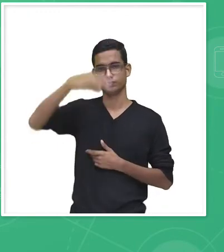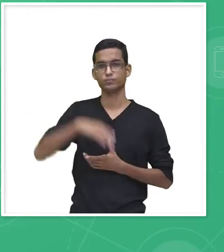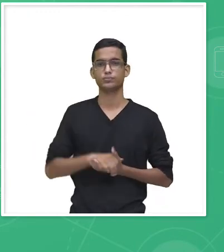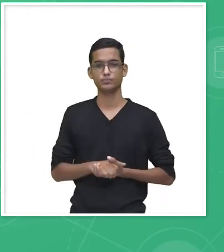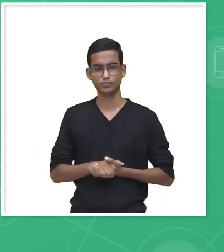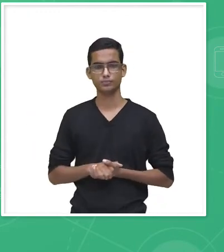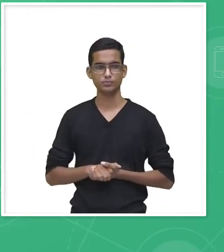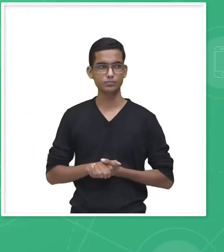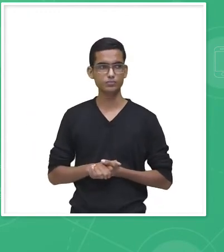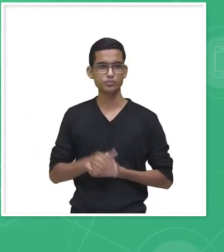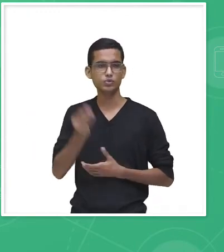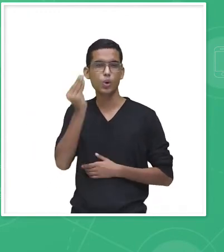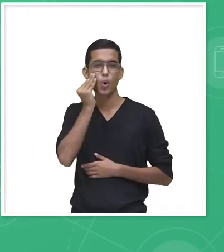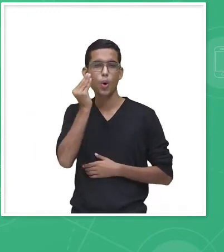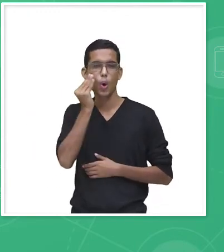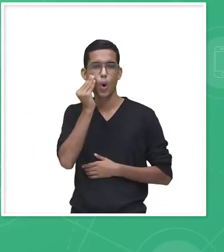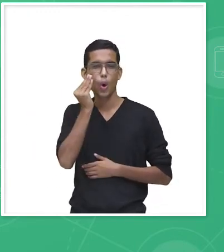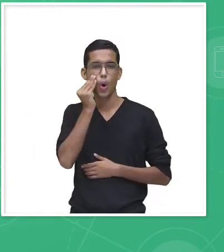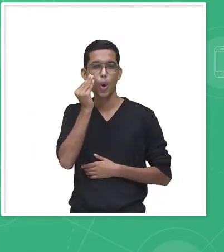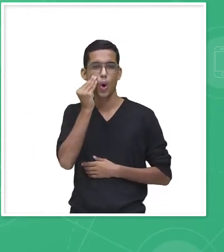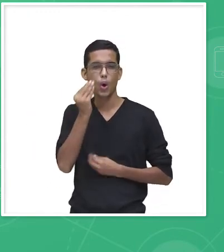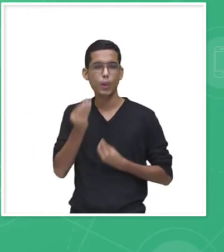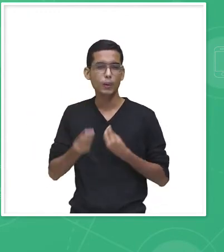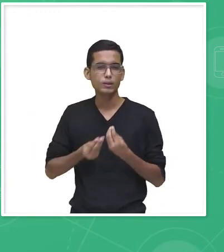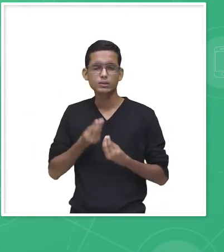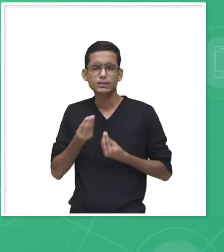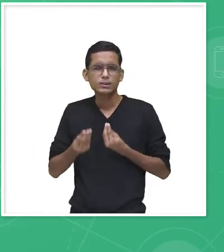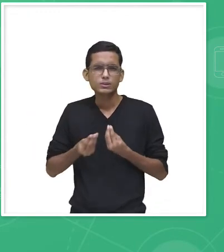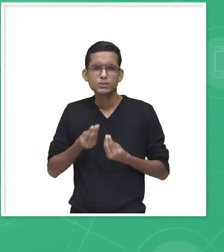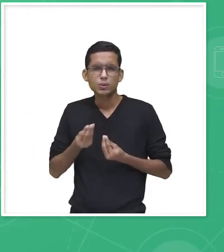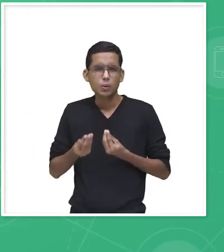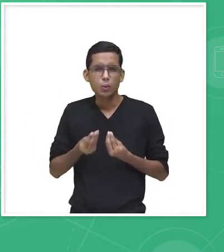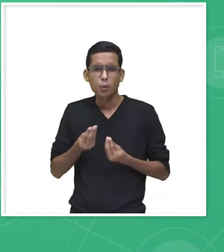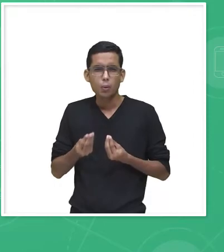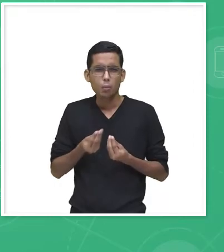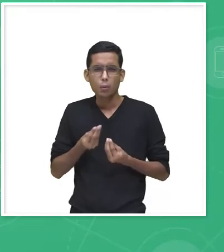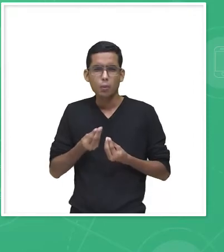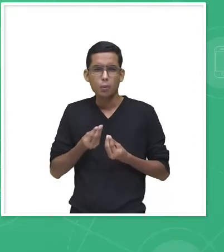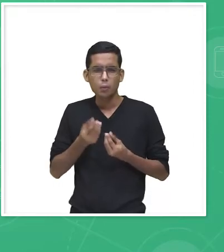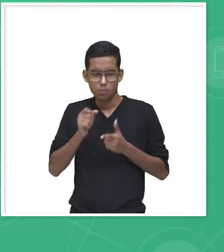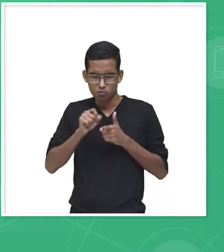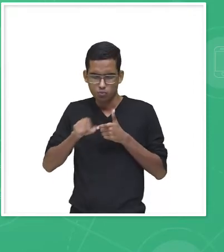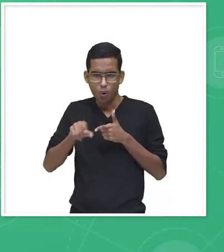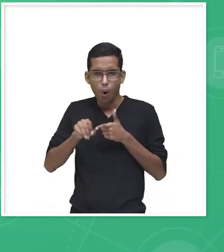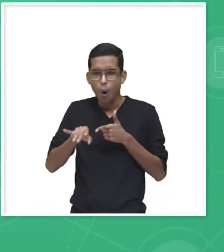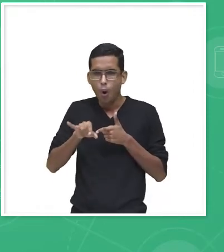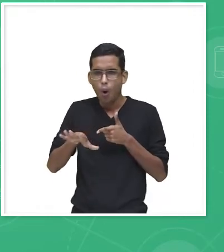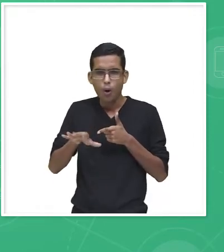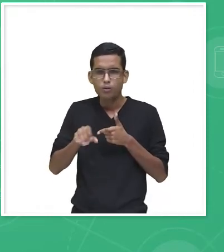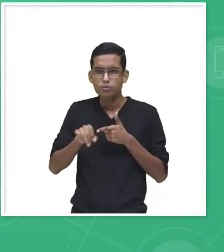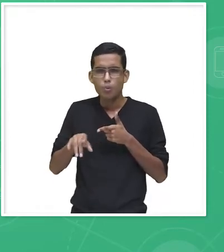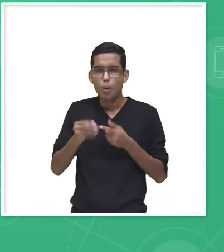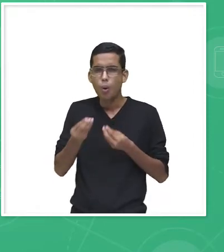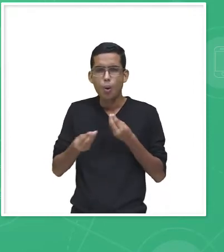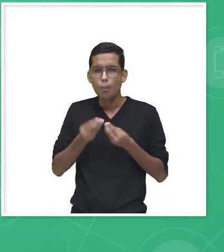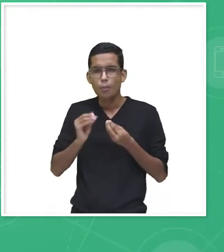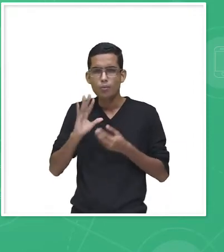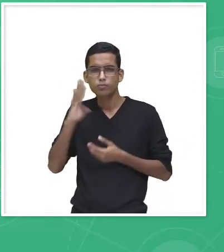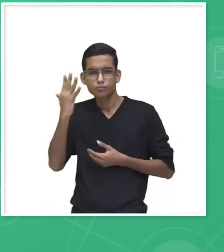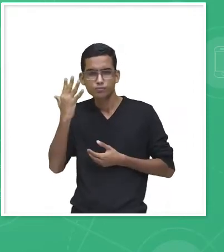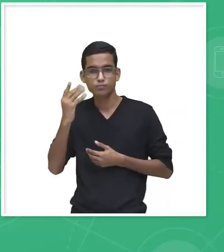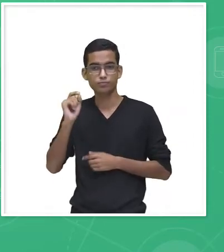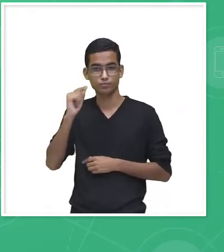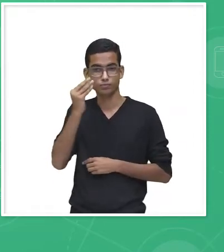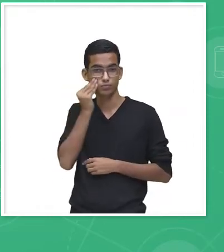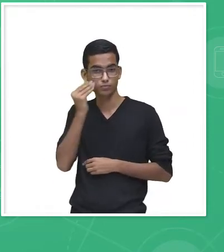agora a gente vai observar um pouco da formação da urina é Lembrando que a urina se forma dentro dos rins E aí